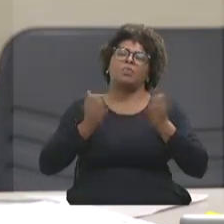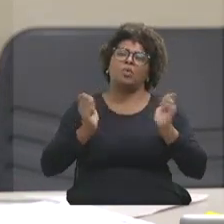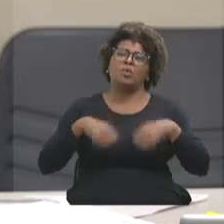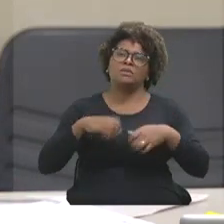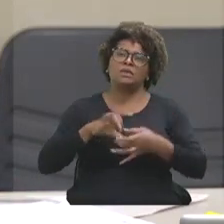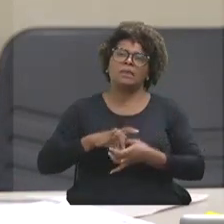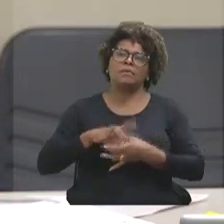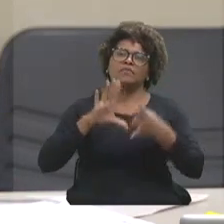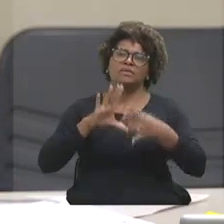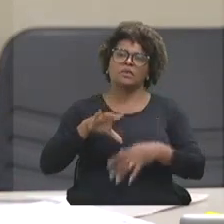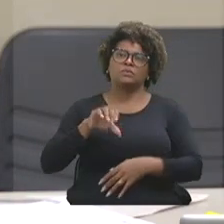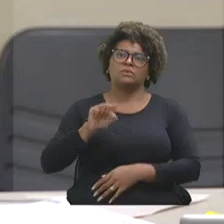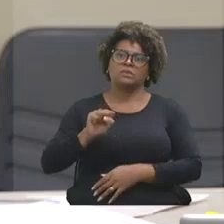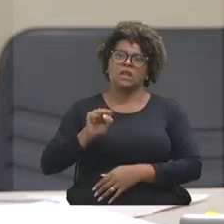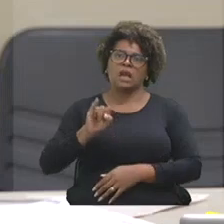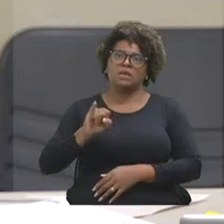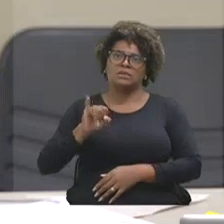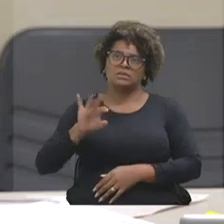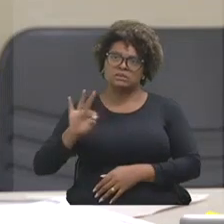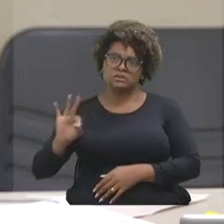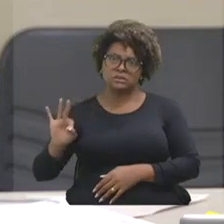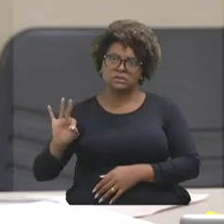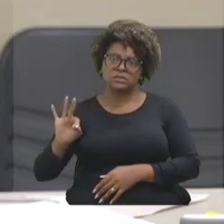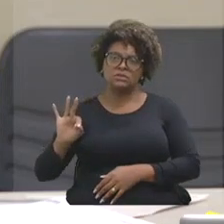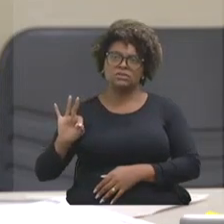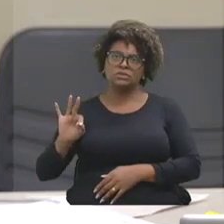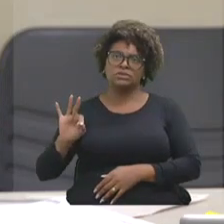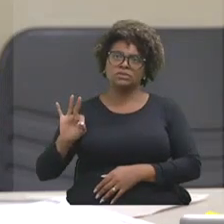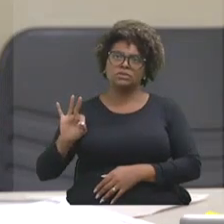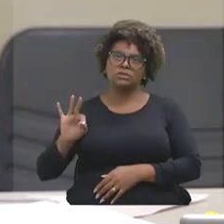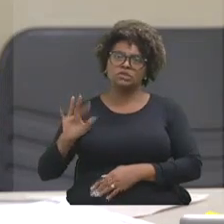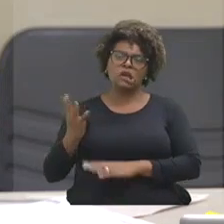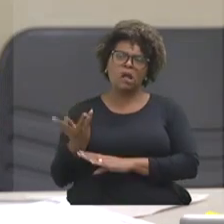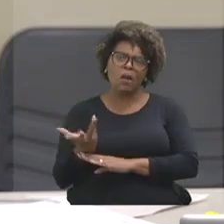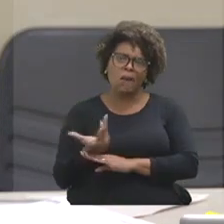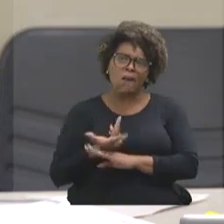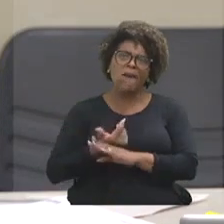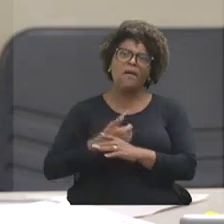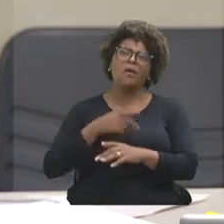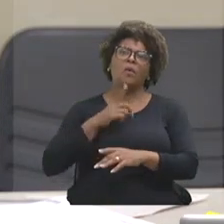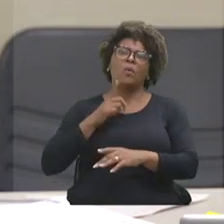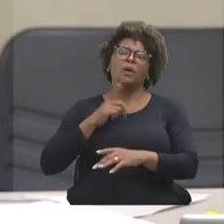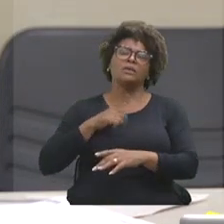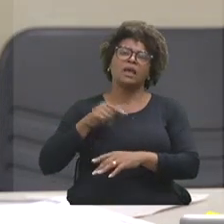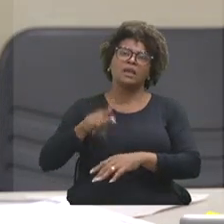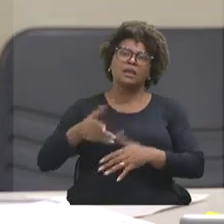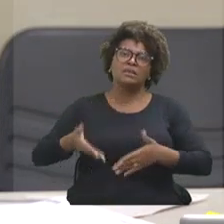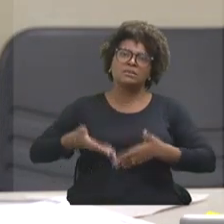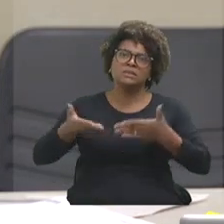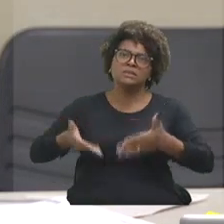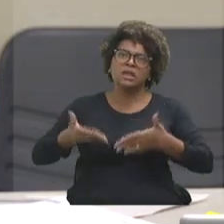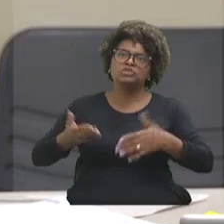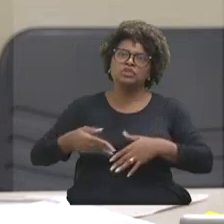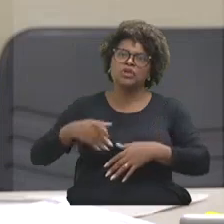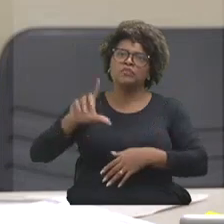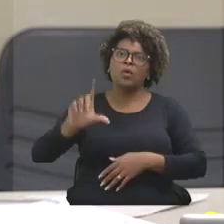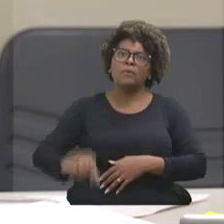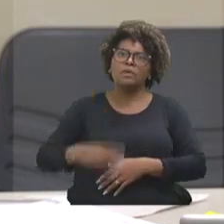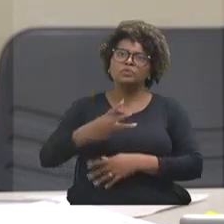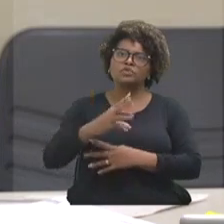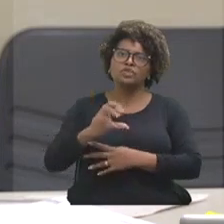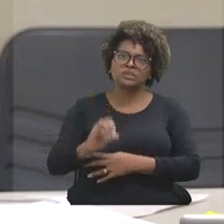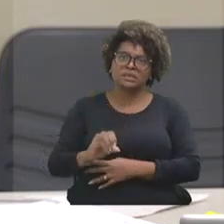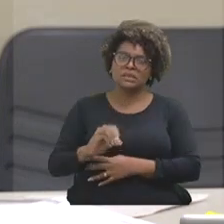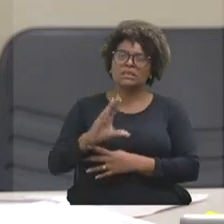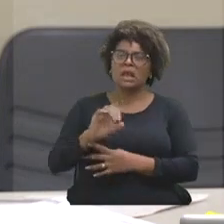city convenceu é o verso a isso a dar o ince os hemodiálise com menos de 30 cadeiras por quem sabe que ela